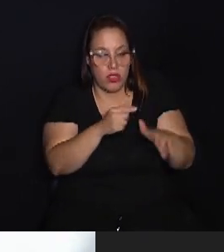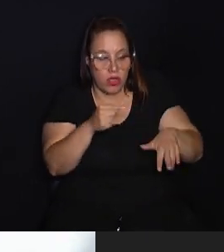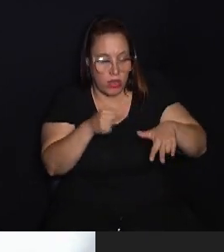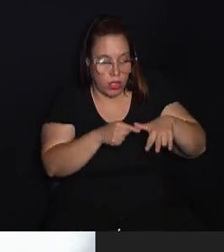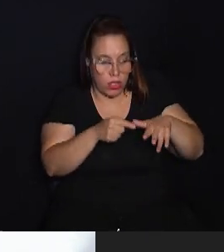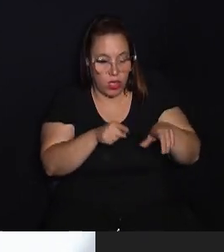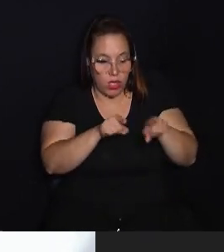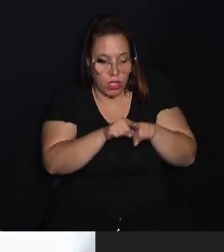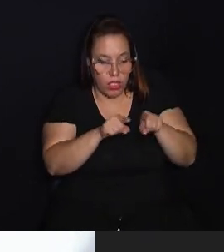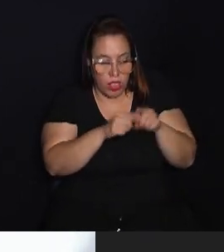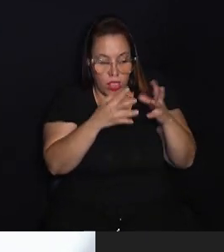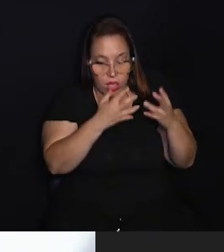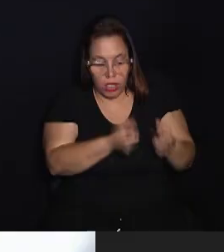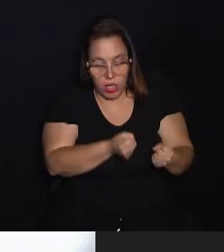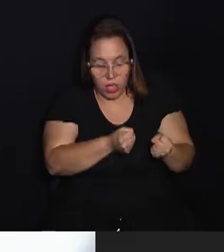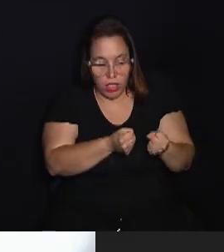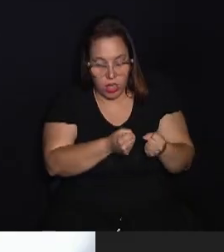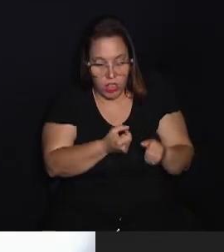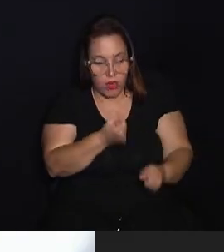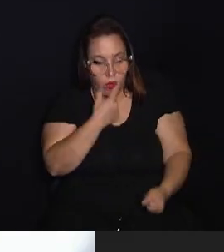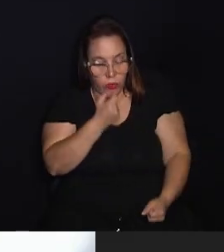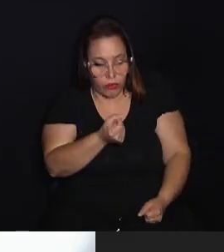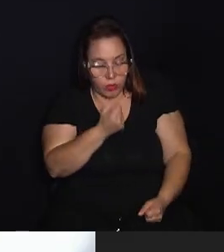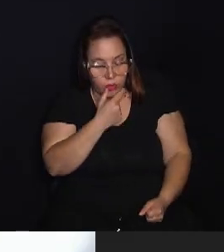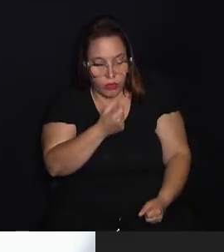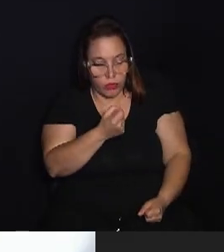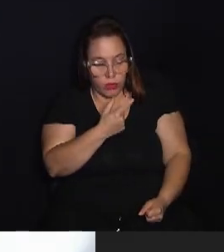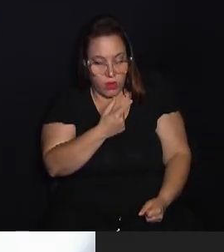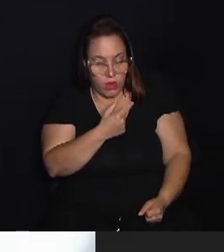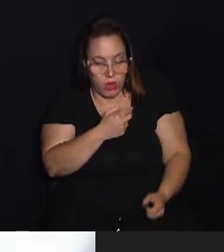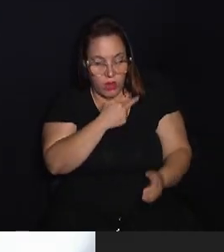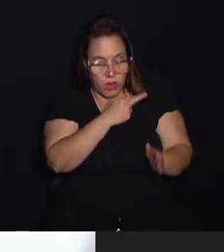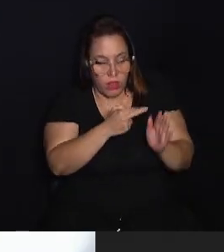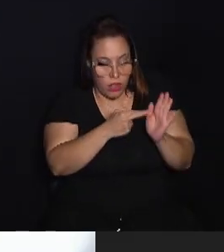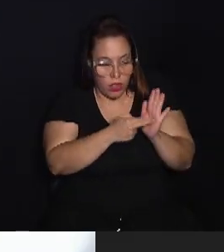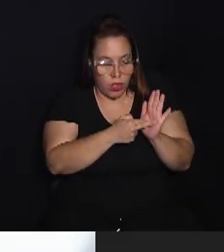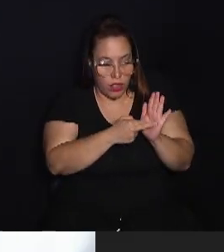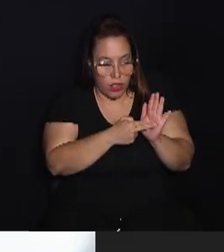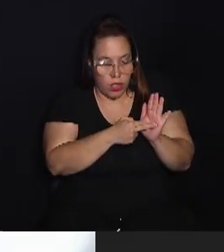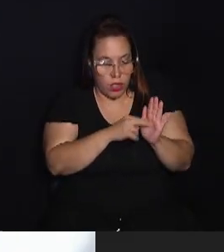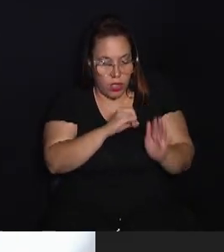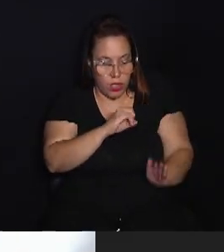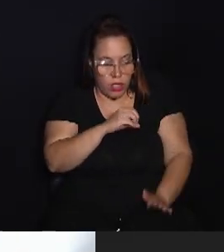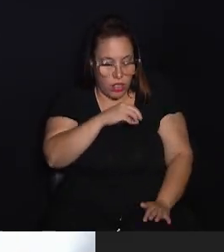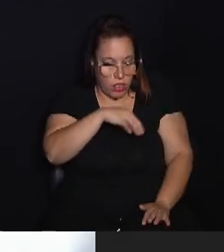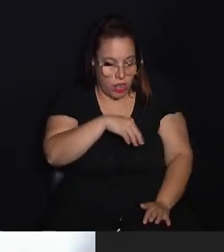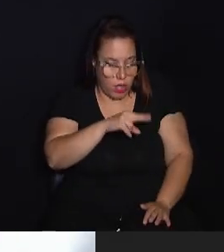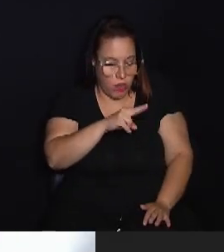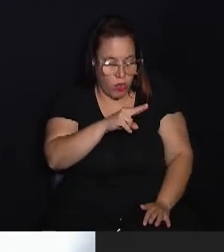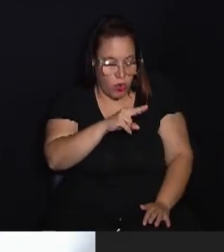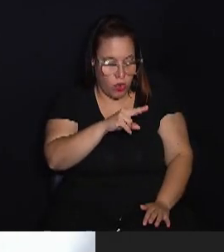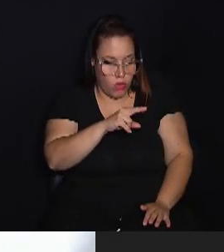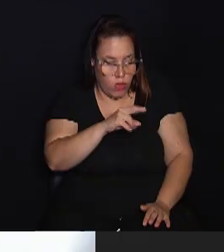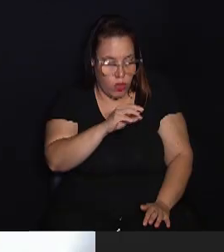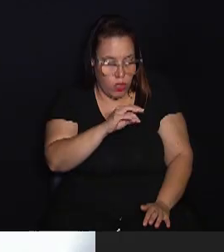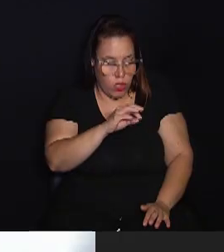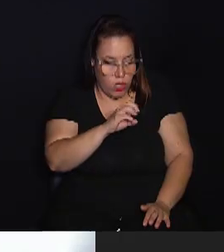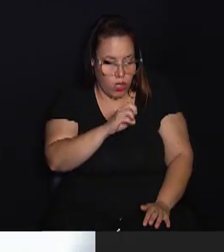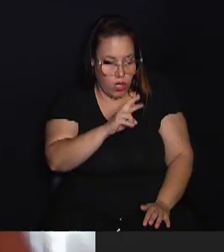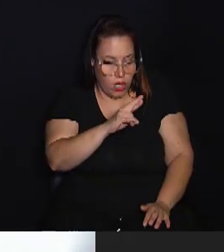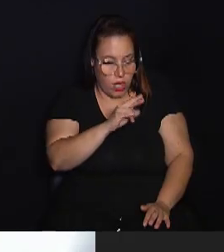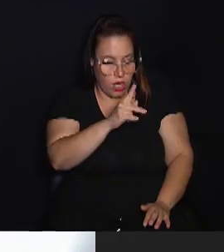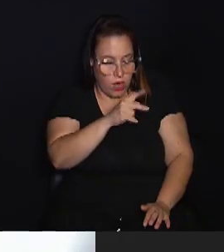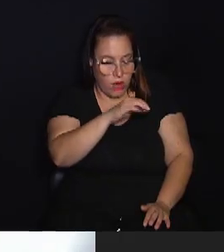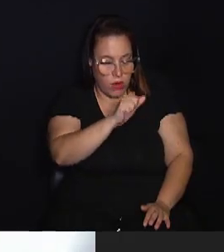também recebiam a medicação que é representante da imunoterapia. Então,